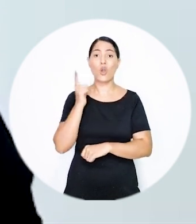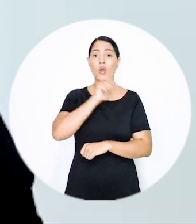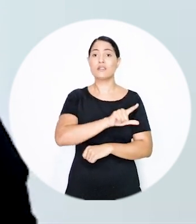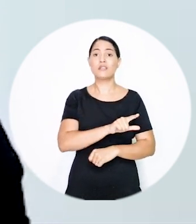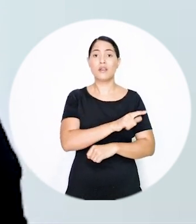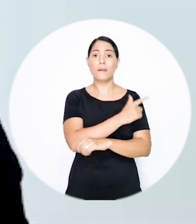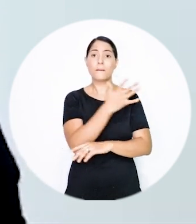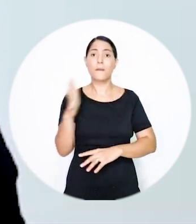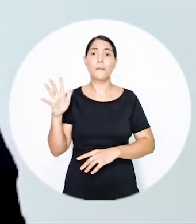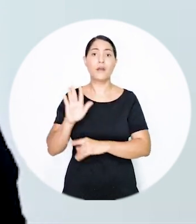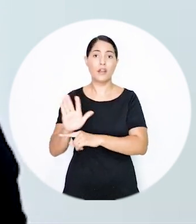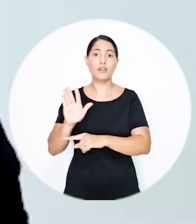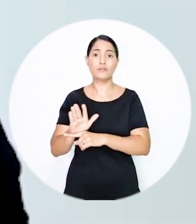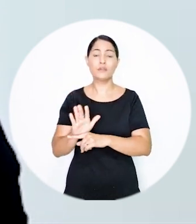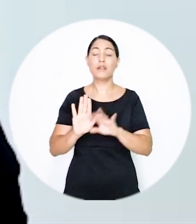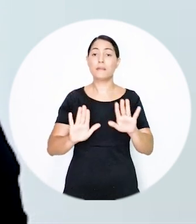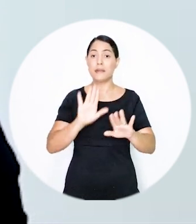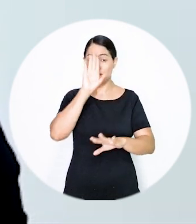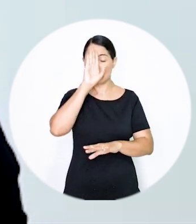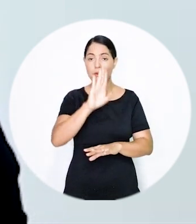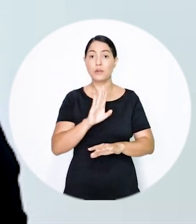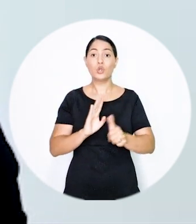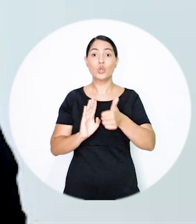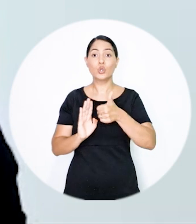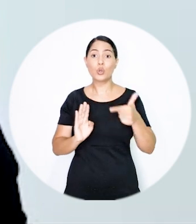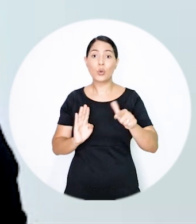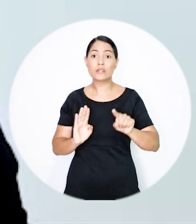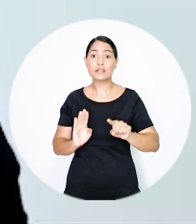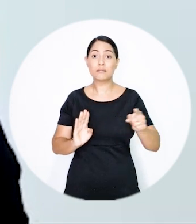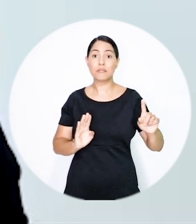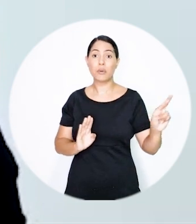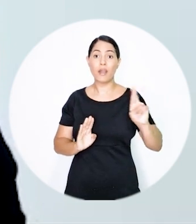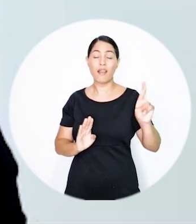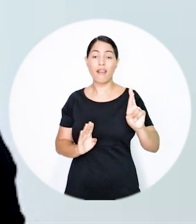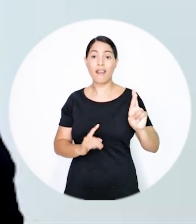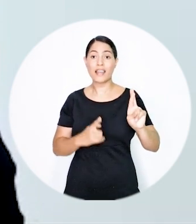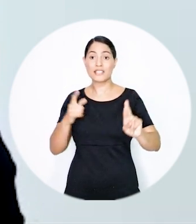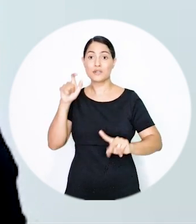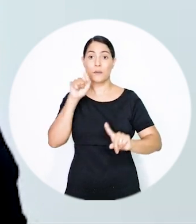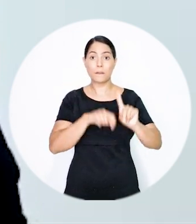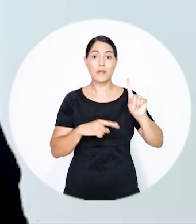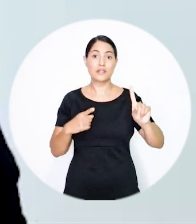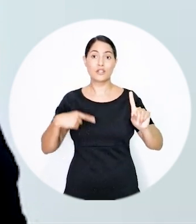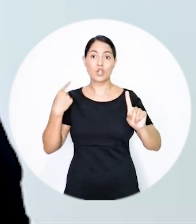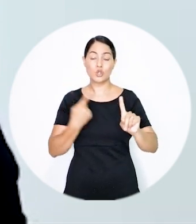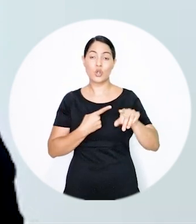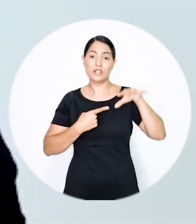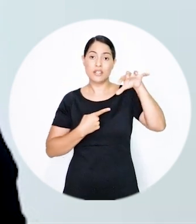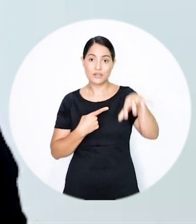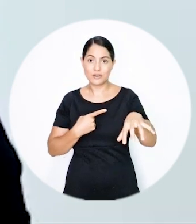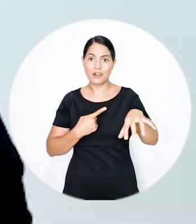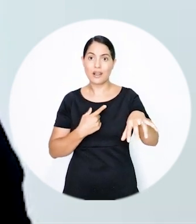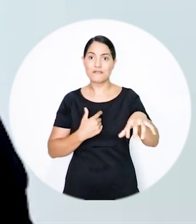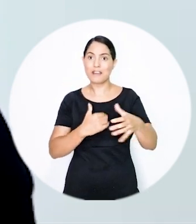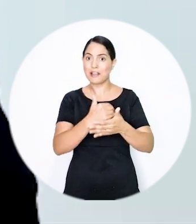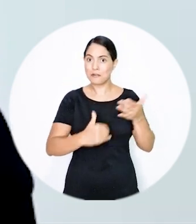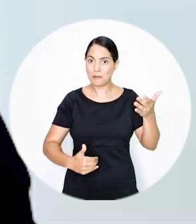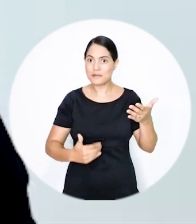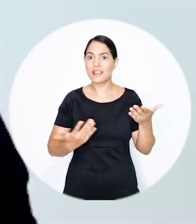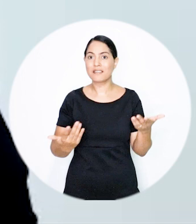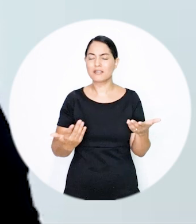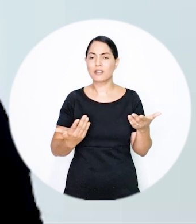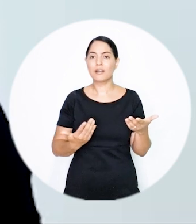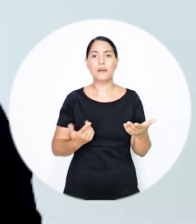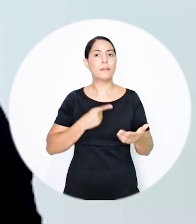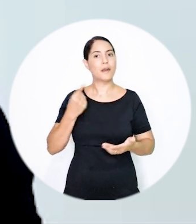de gestão que não só ajuda o meio ambiente, mas sobretudo na economia de R$12 mil por mês para o nosso seccional,